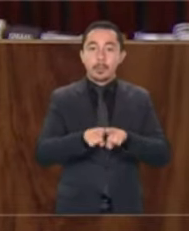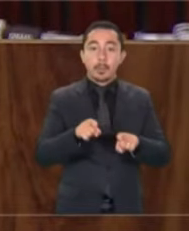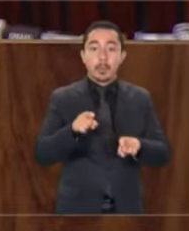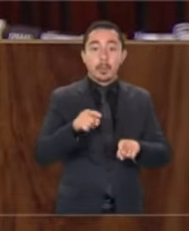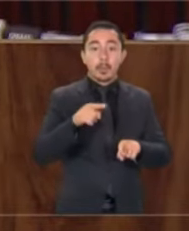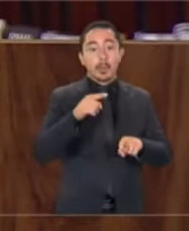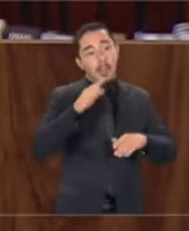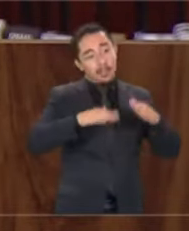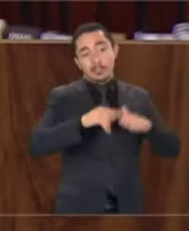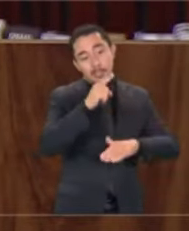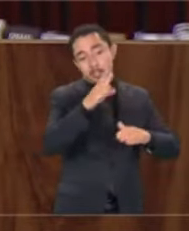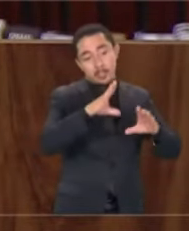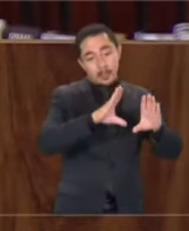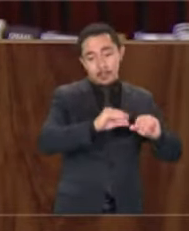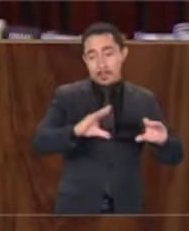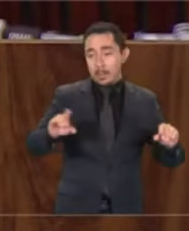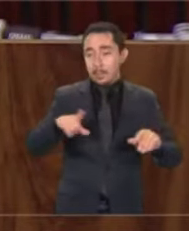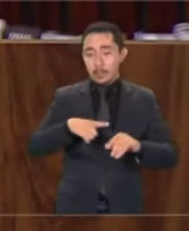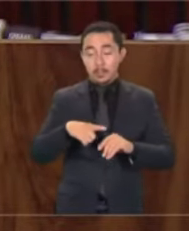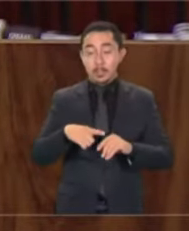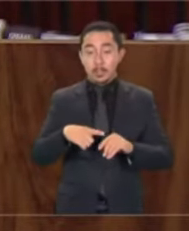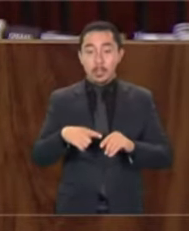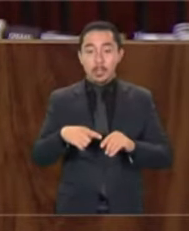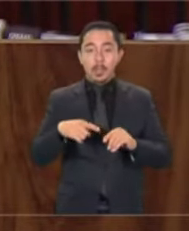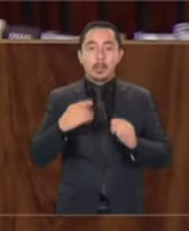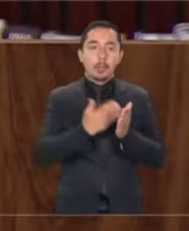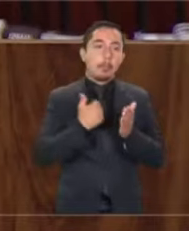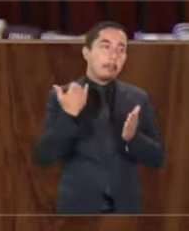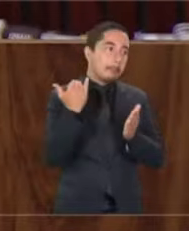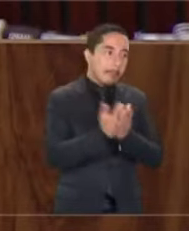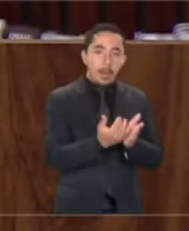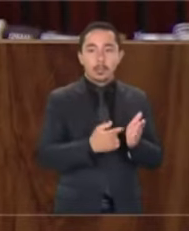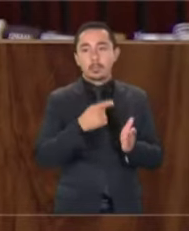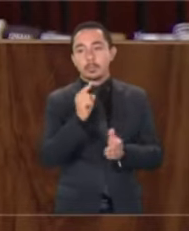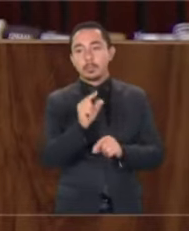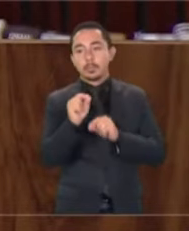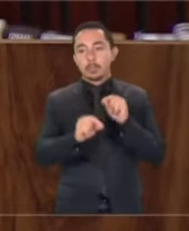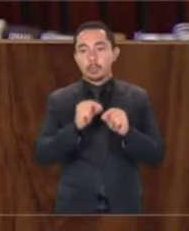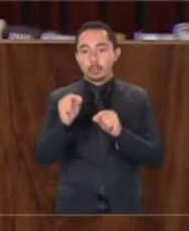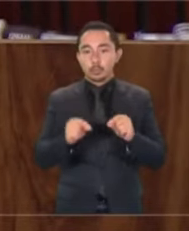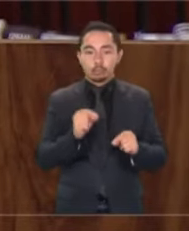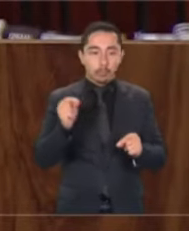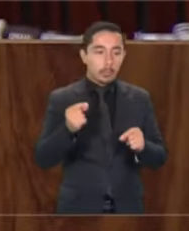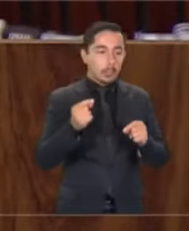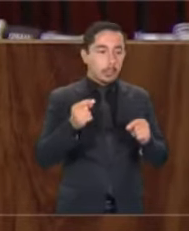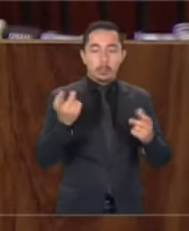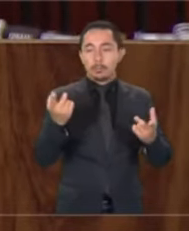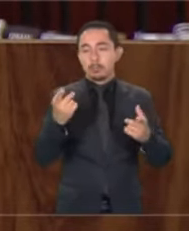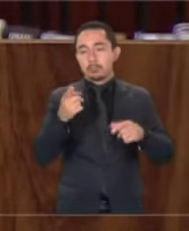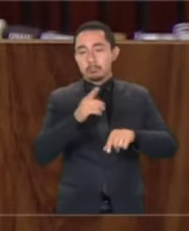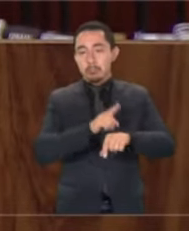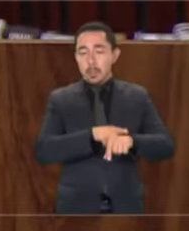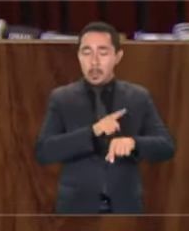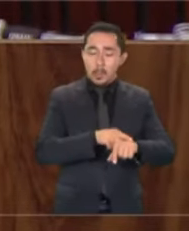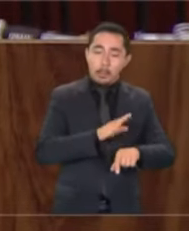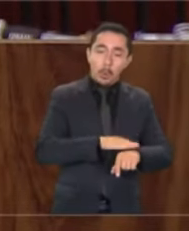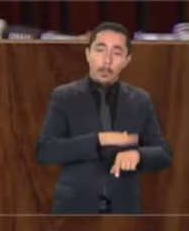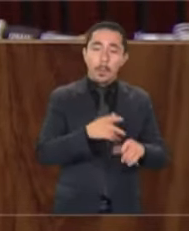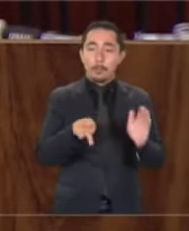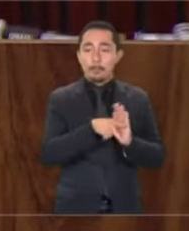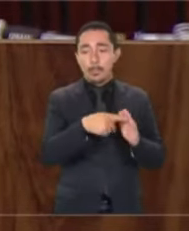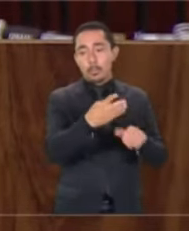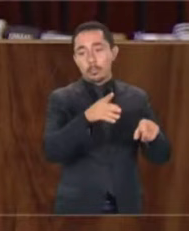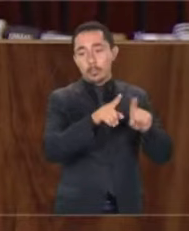democracia, máxime em período de campanha eleitoral, quando os níveis de tolerância para as opiniões críticas